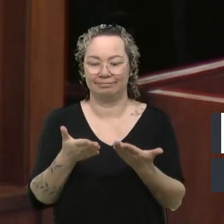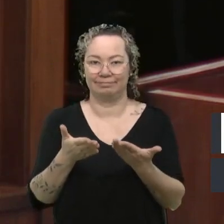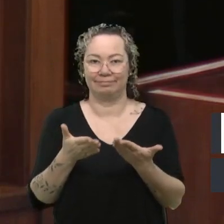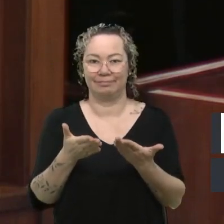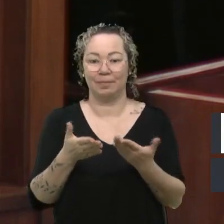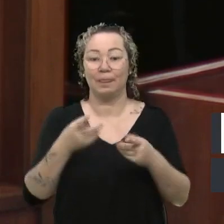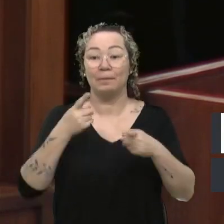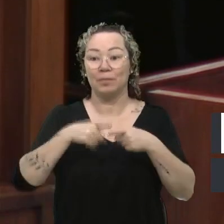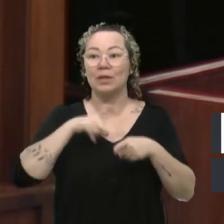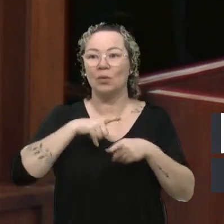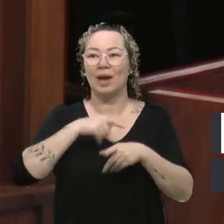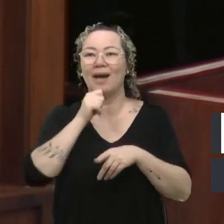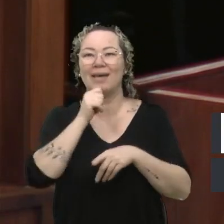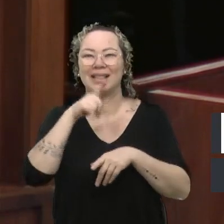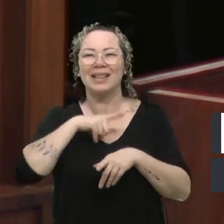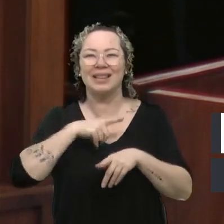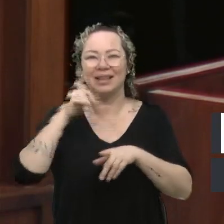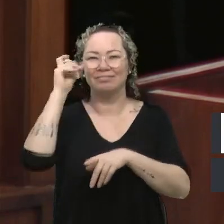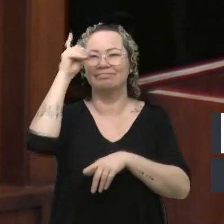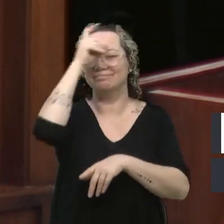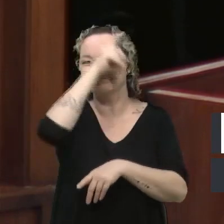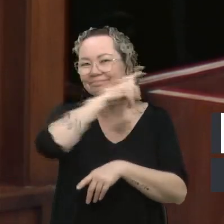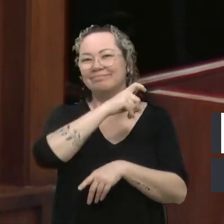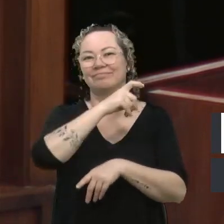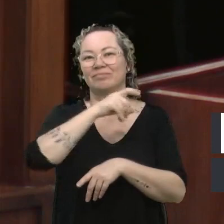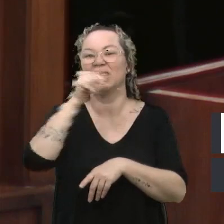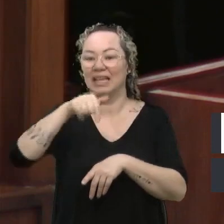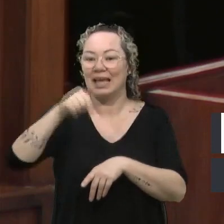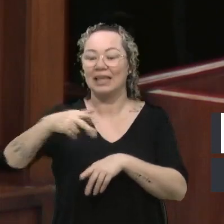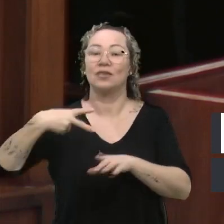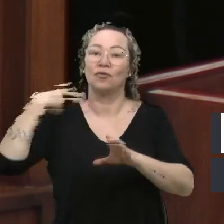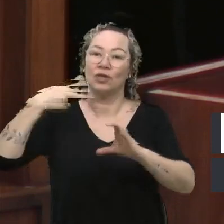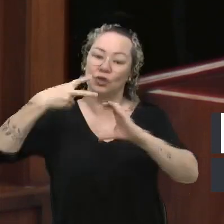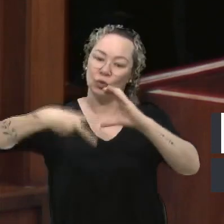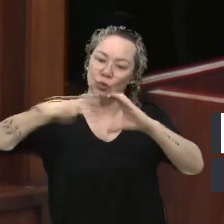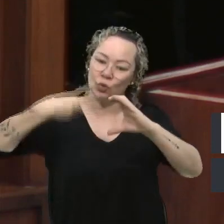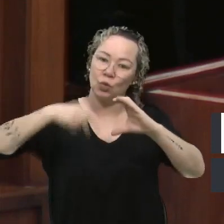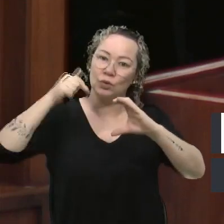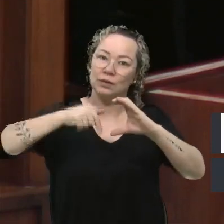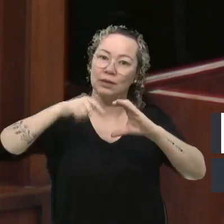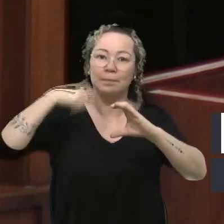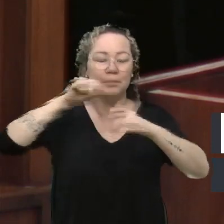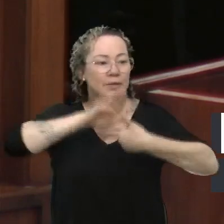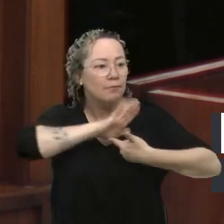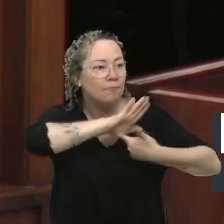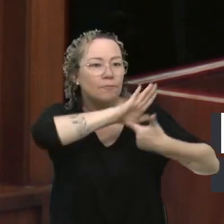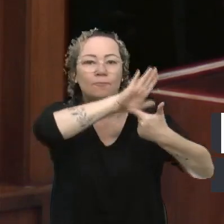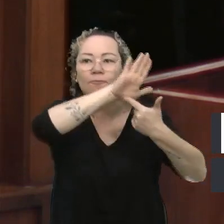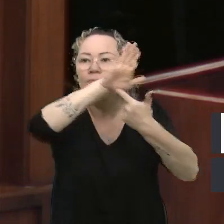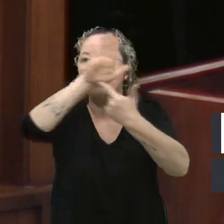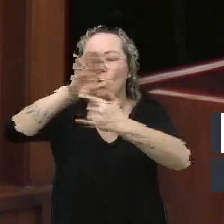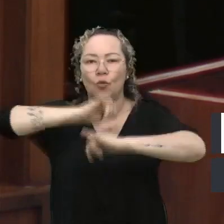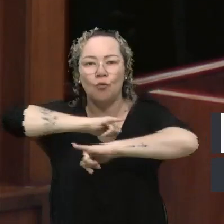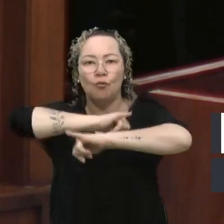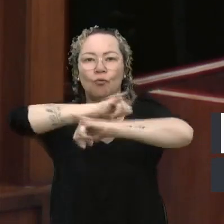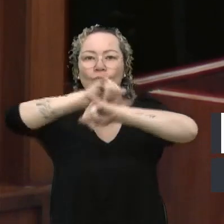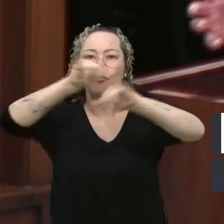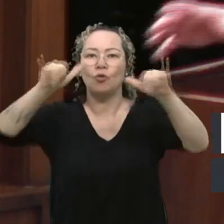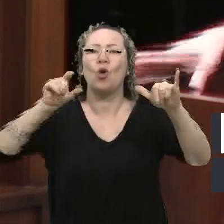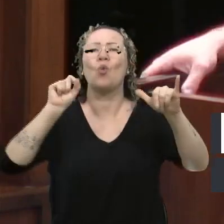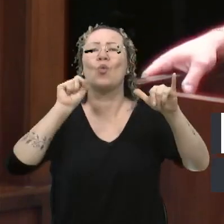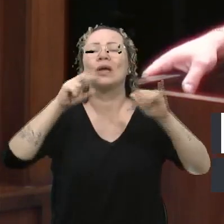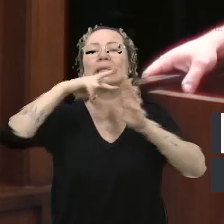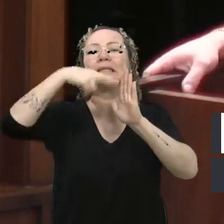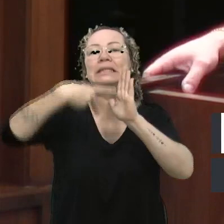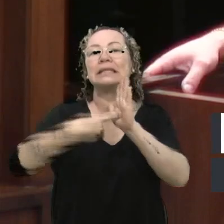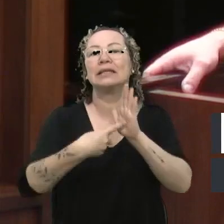há ainda essa dificuldade, e cabe a esta Casa Legislativa fomentar, divulgar o que significa